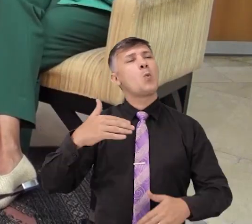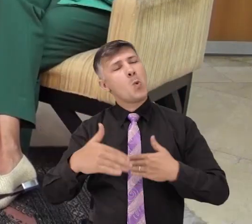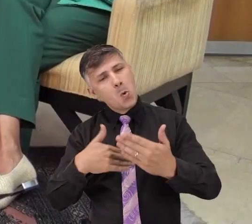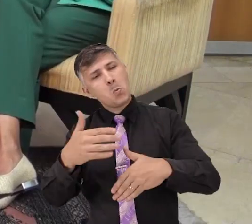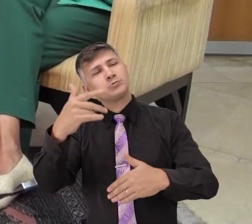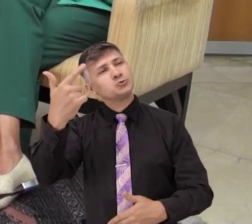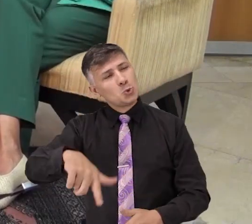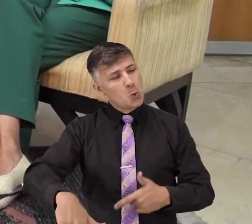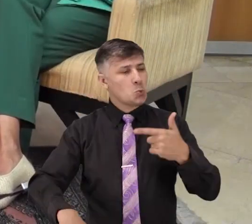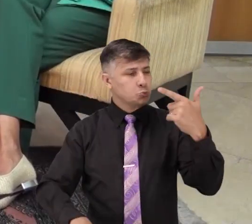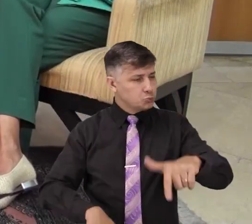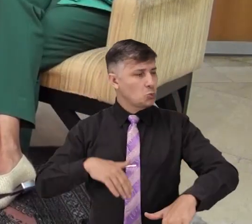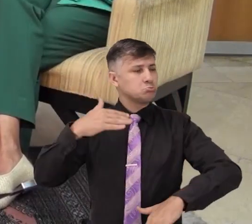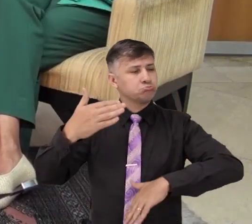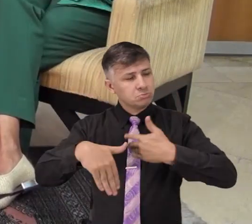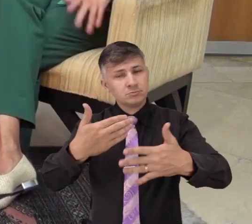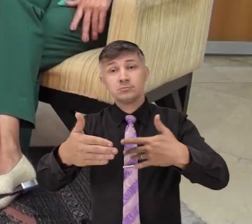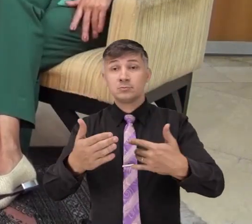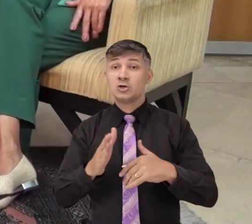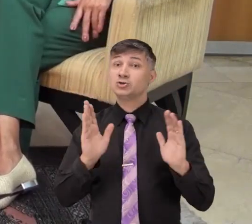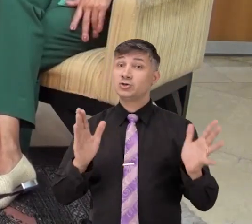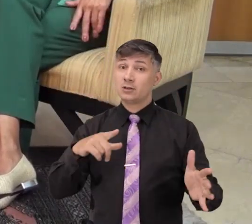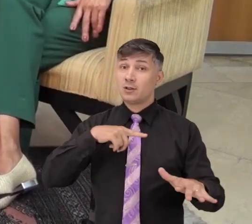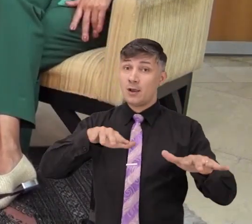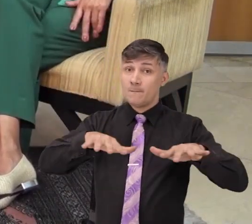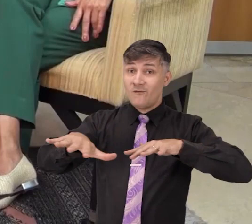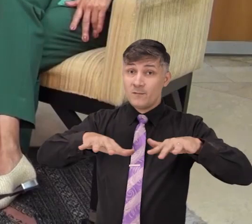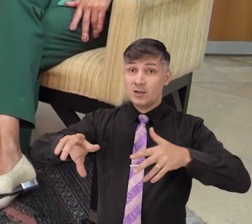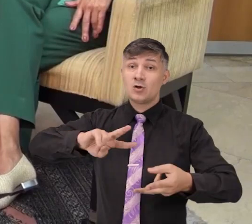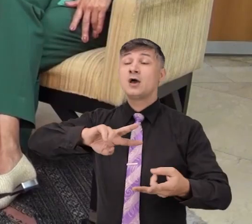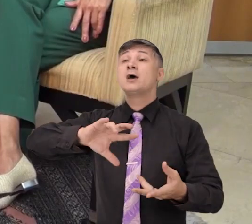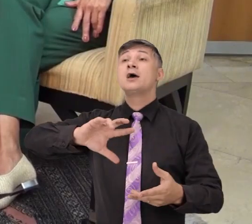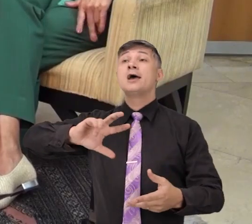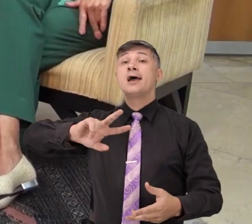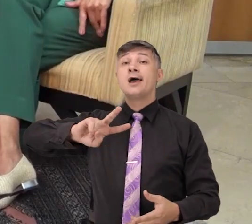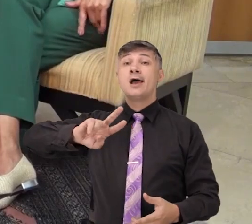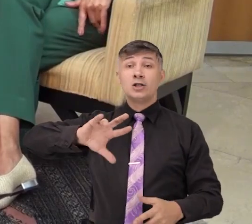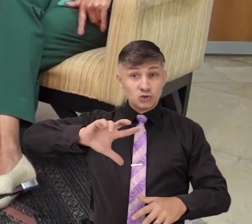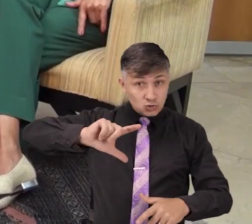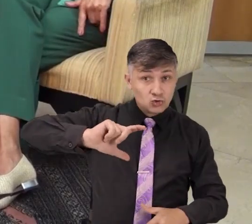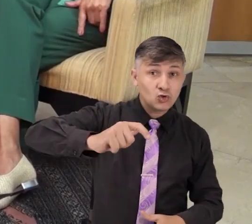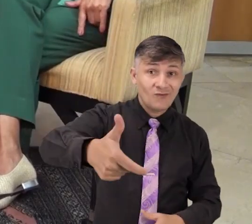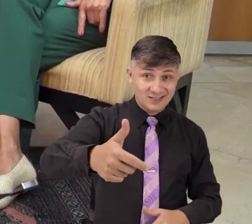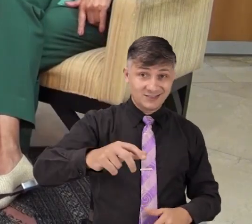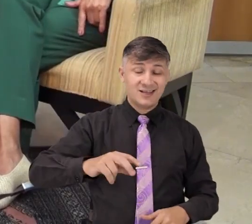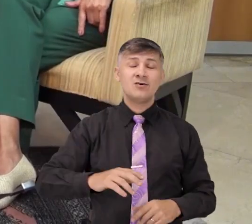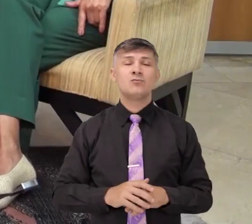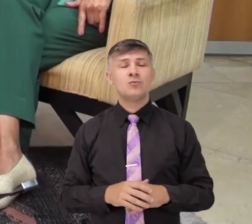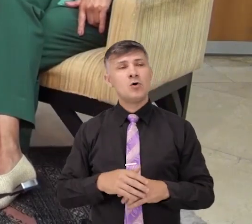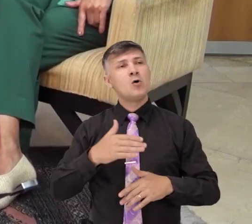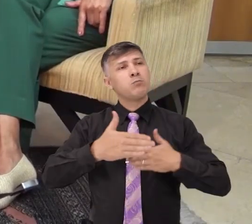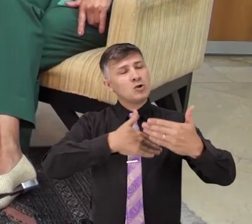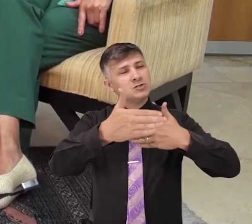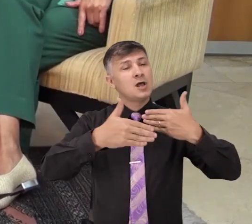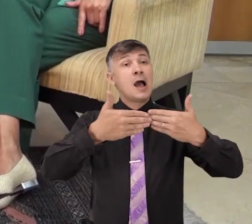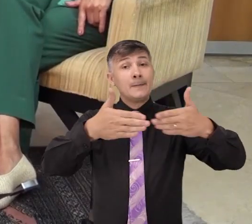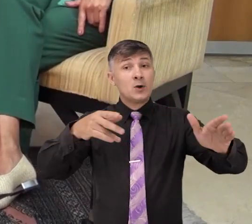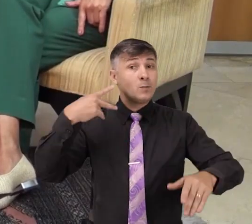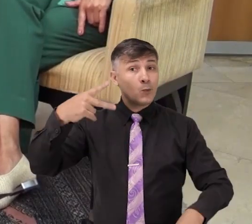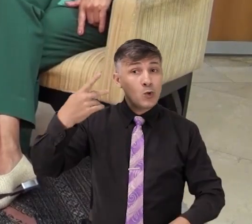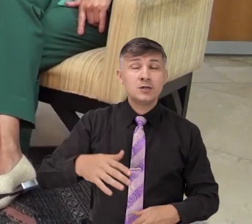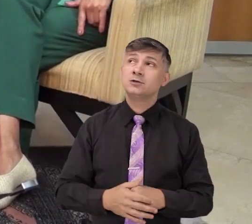e daí em diante, através do movimento de renovação, houve o processo de abertura